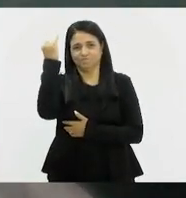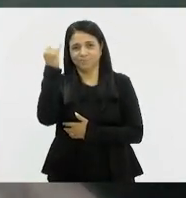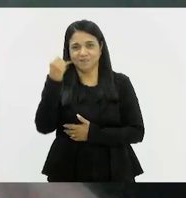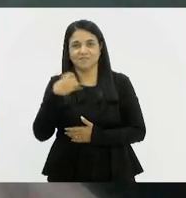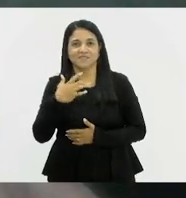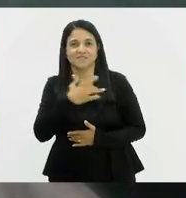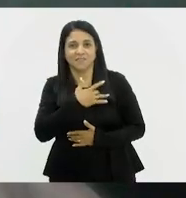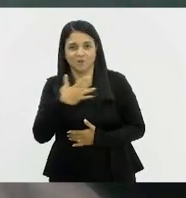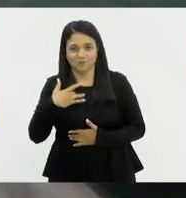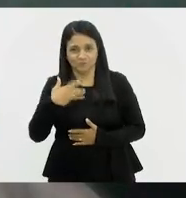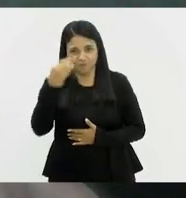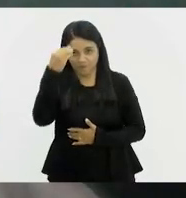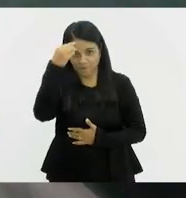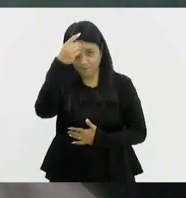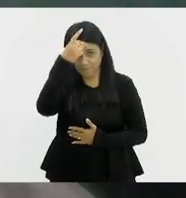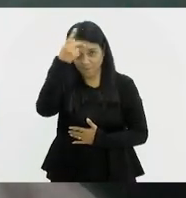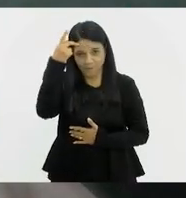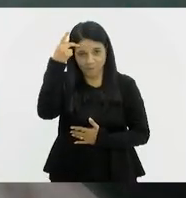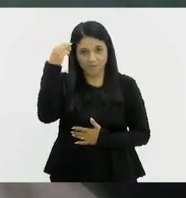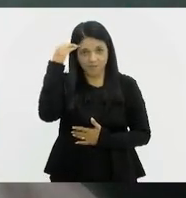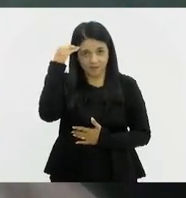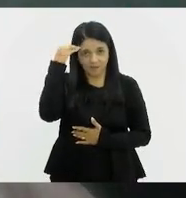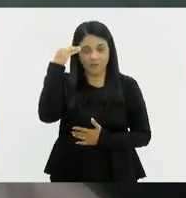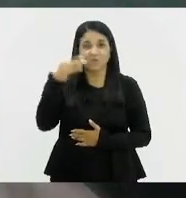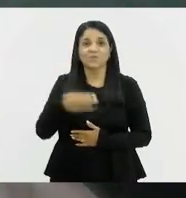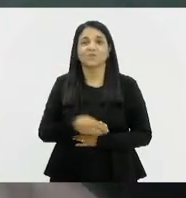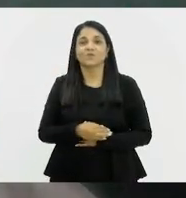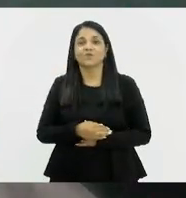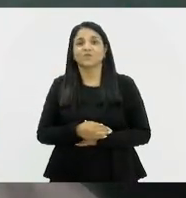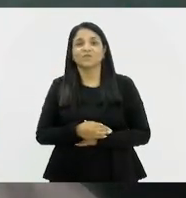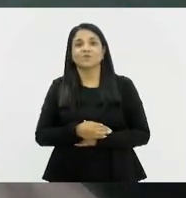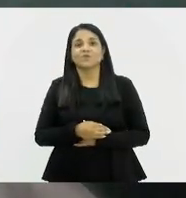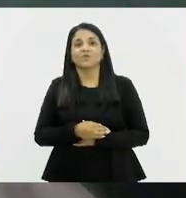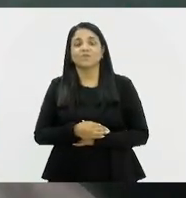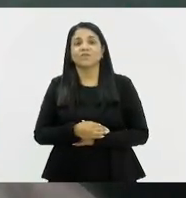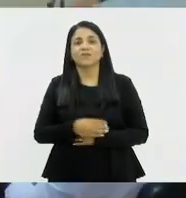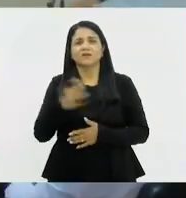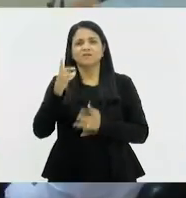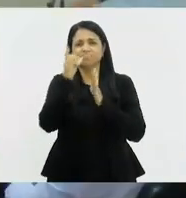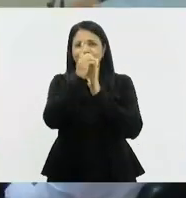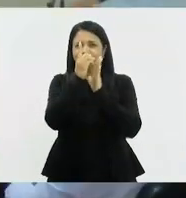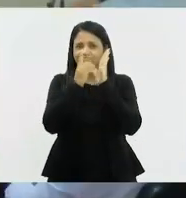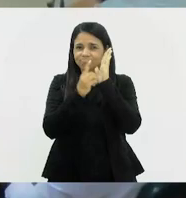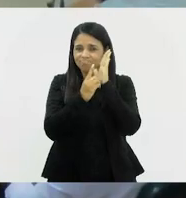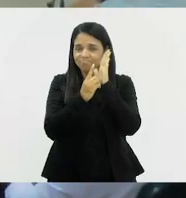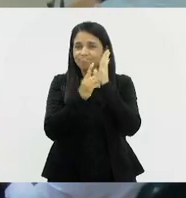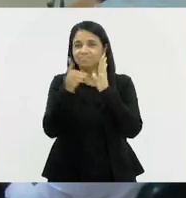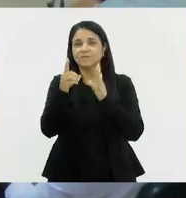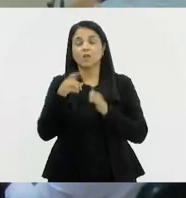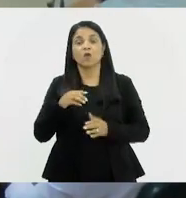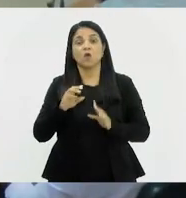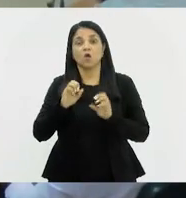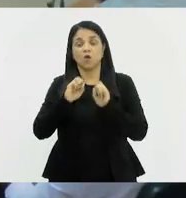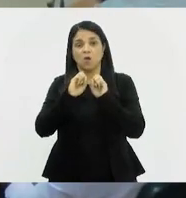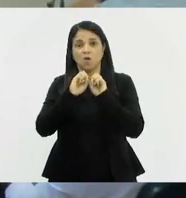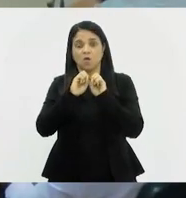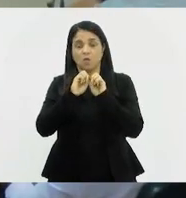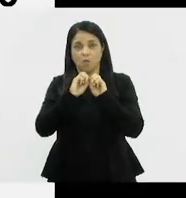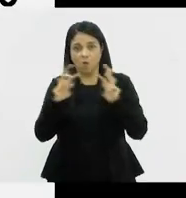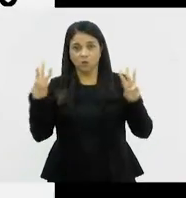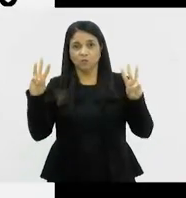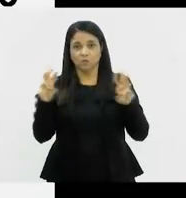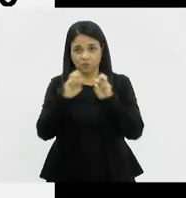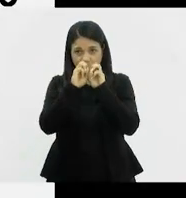Próximo. E nessa década, a ONU coloca como a década